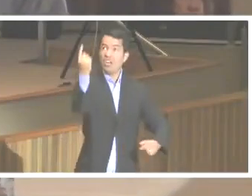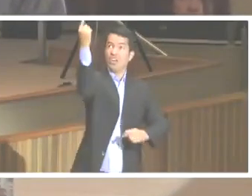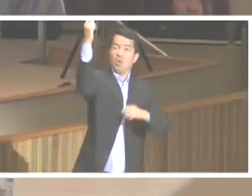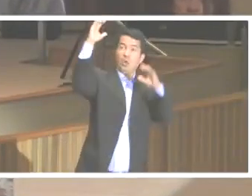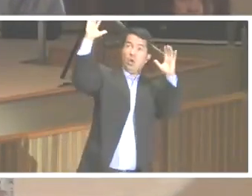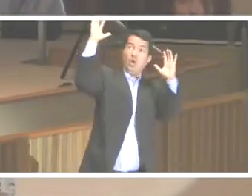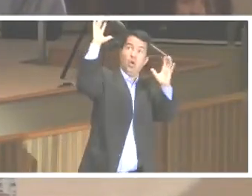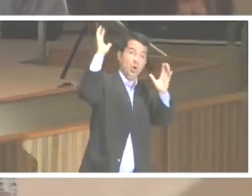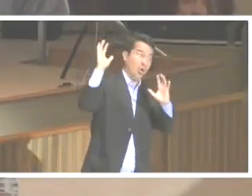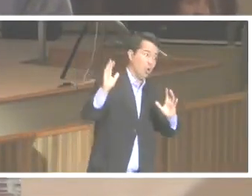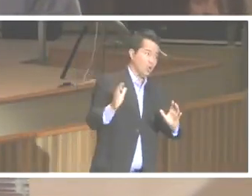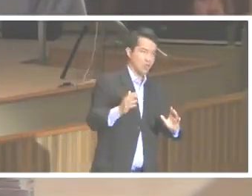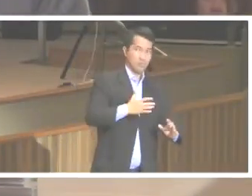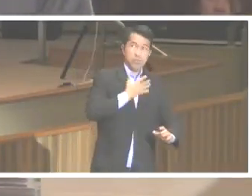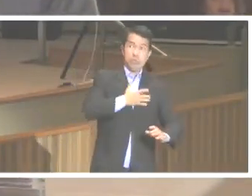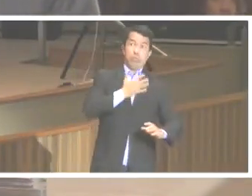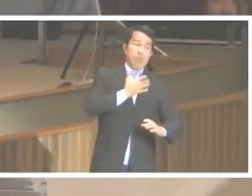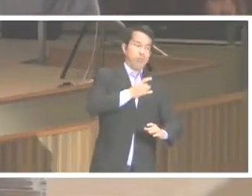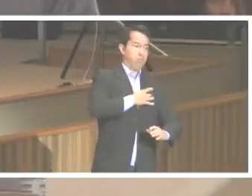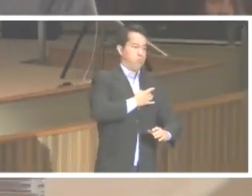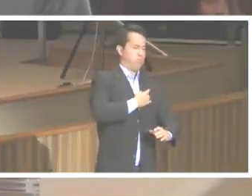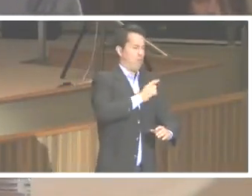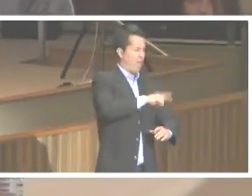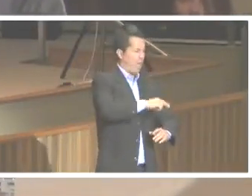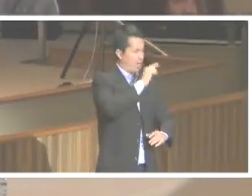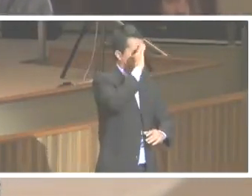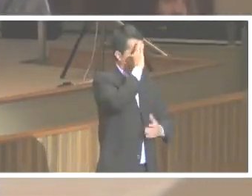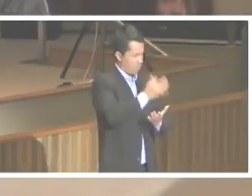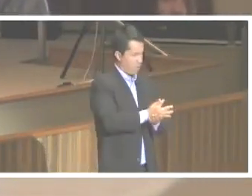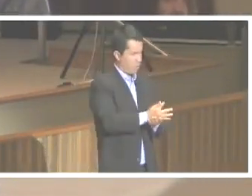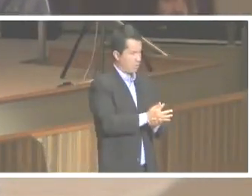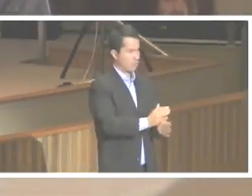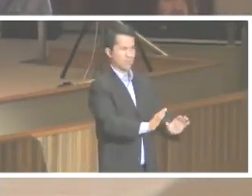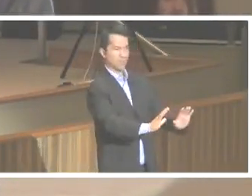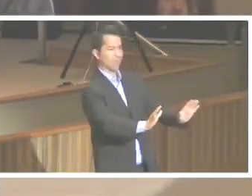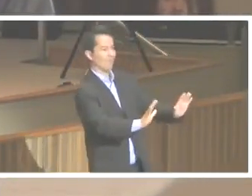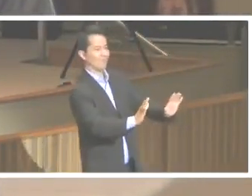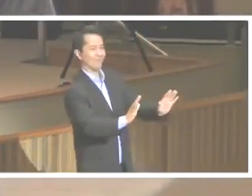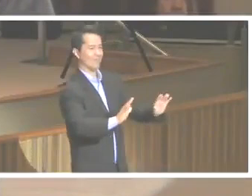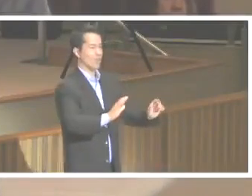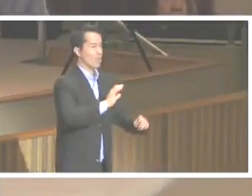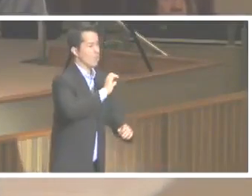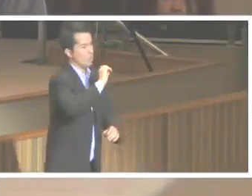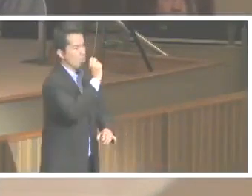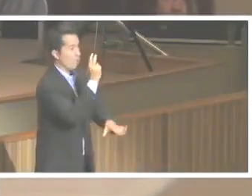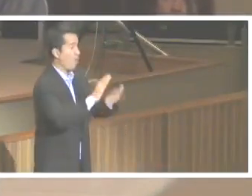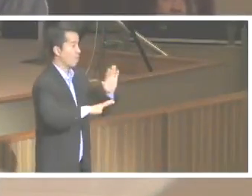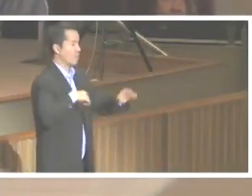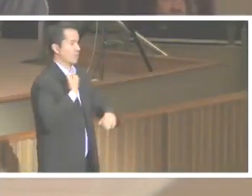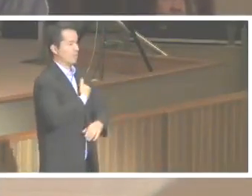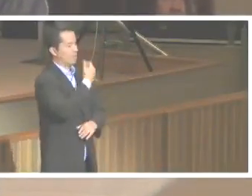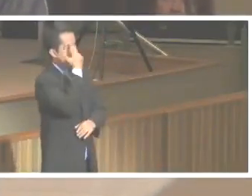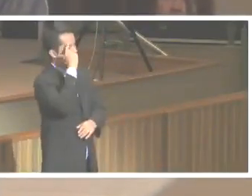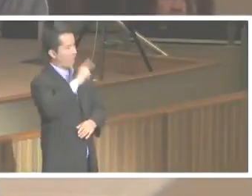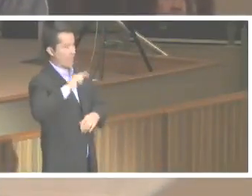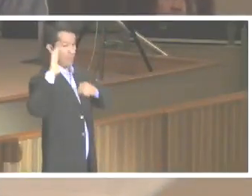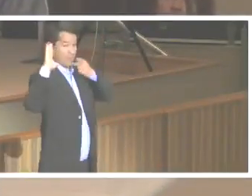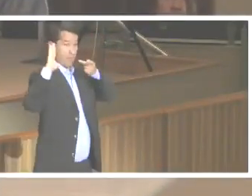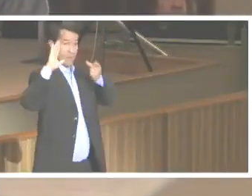cercam também não é a grandiosidade da promessa que deus nos faz